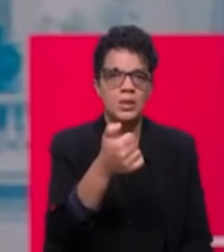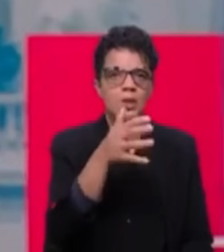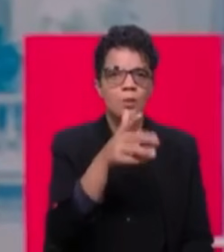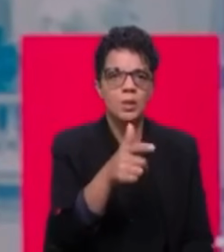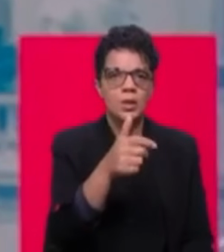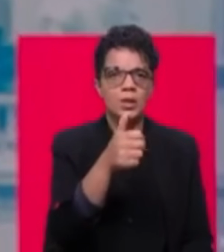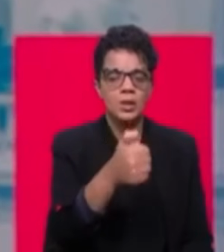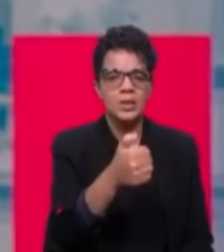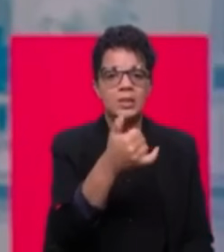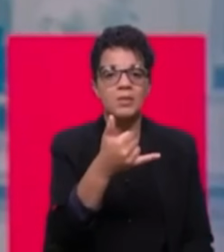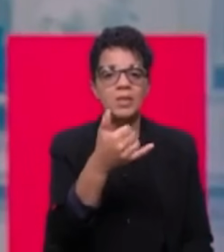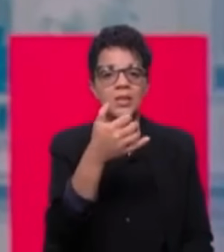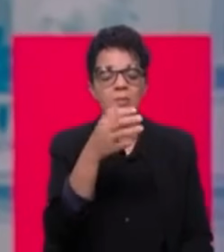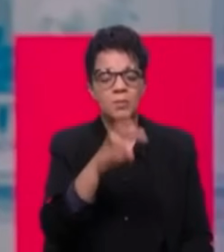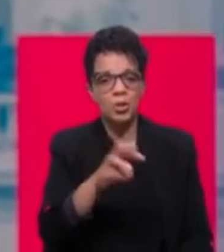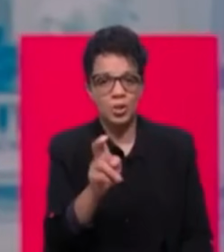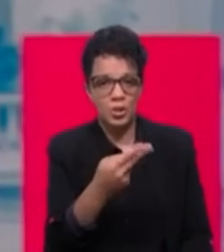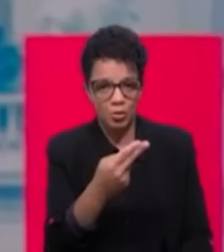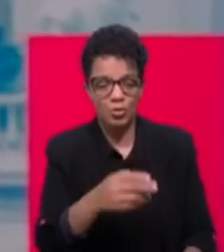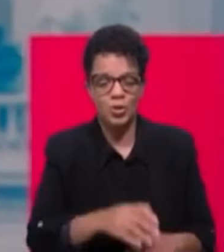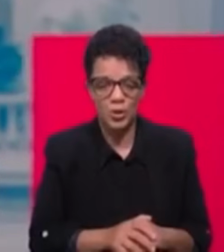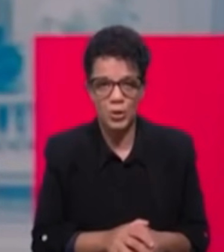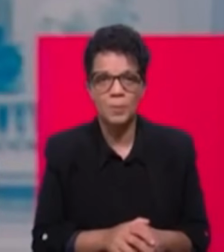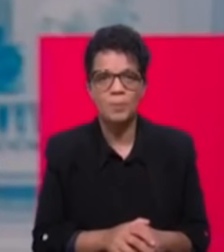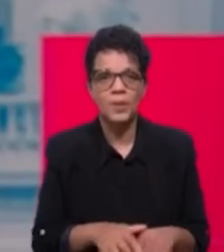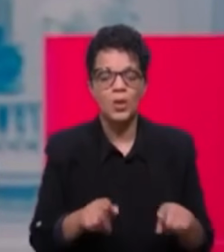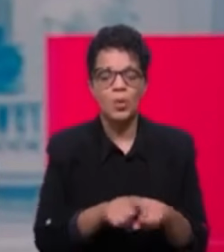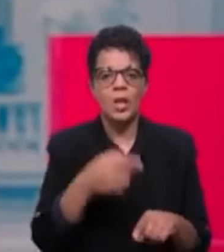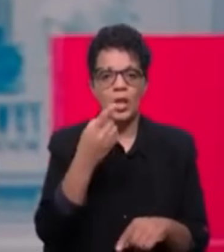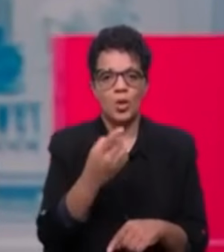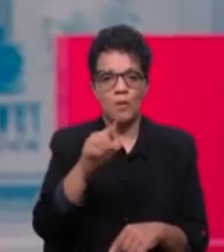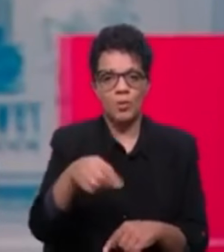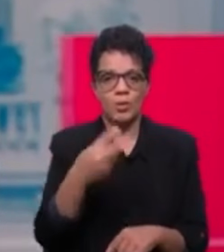2555 mil prazer em fazer isso